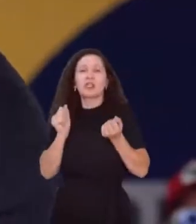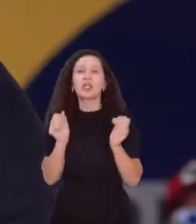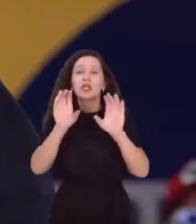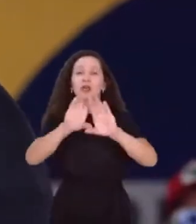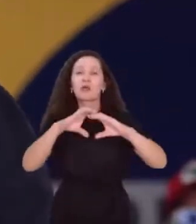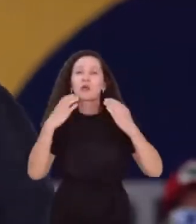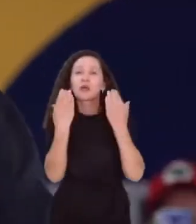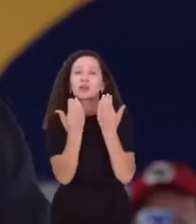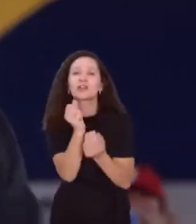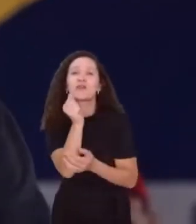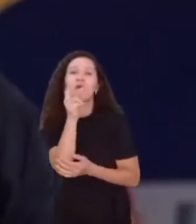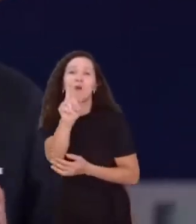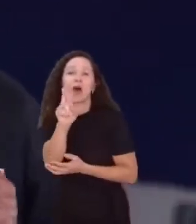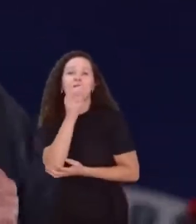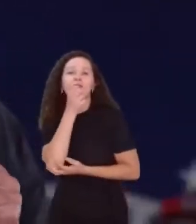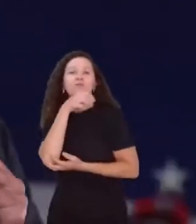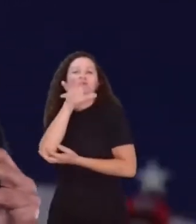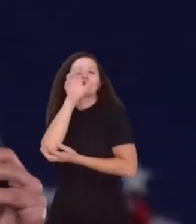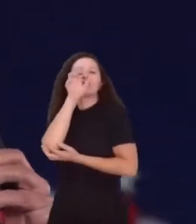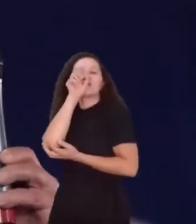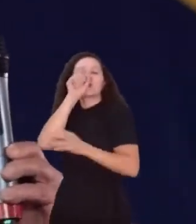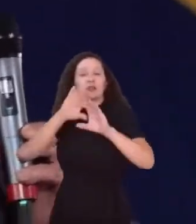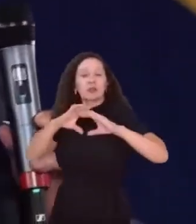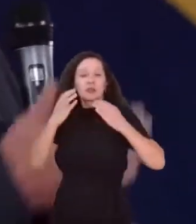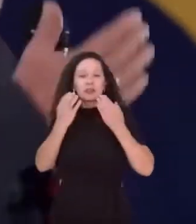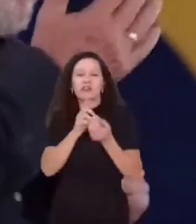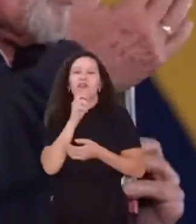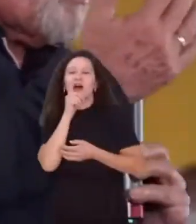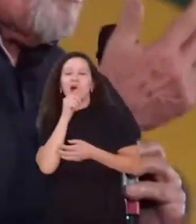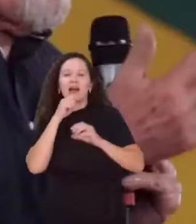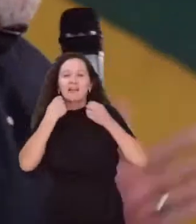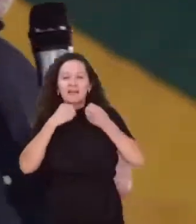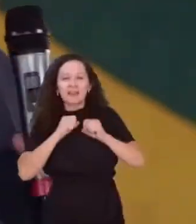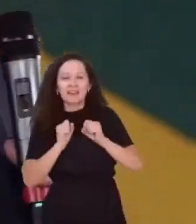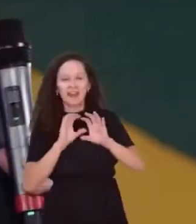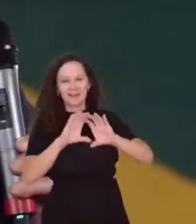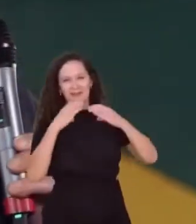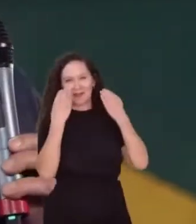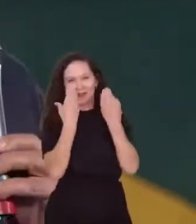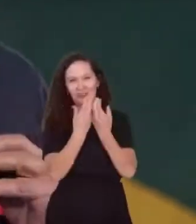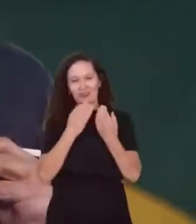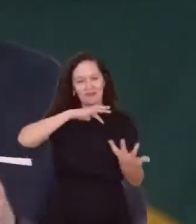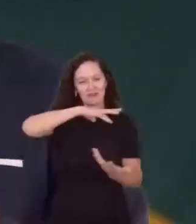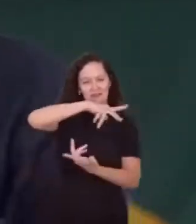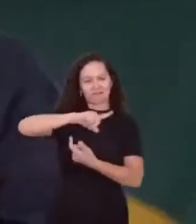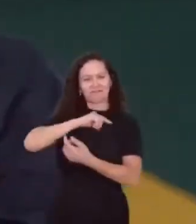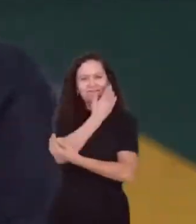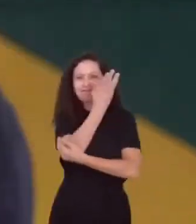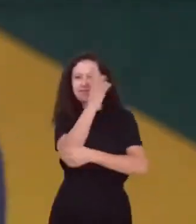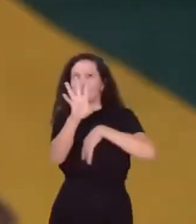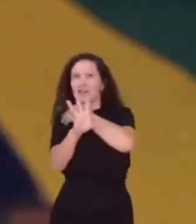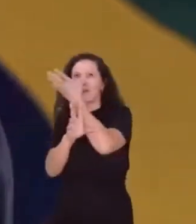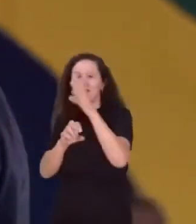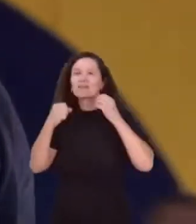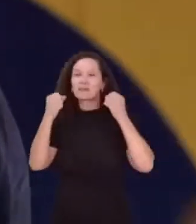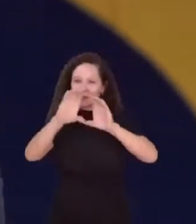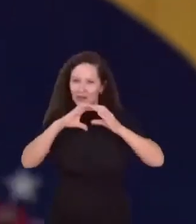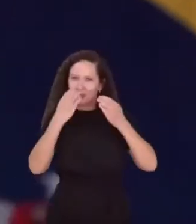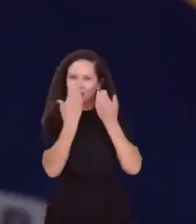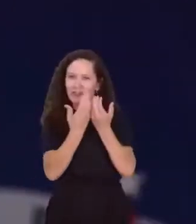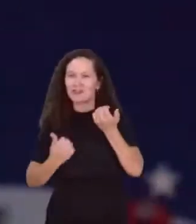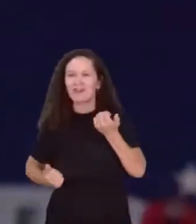ser coletiva. Esse mundo tem as florestas que poderia ser coletiva. A sabedoria dos